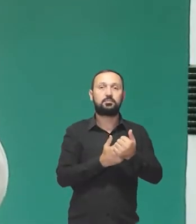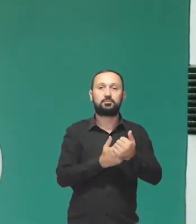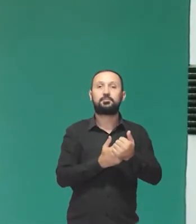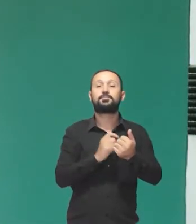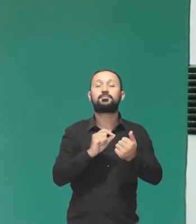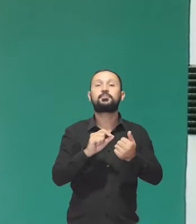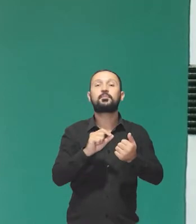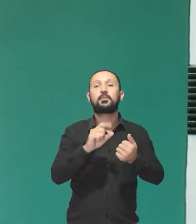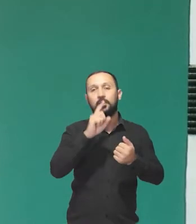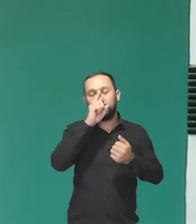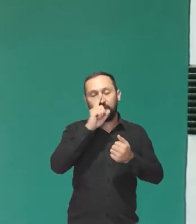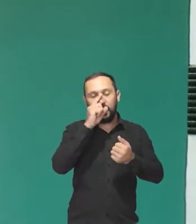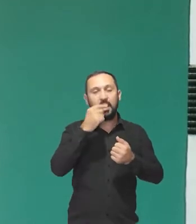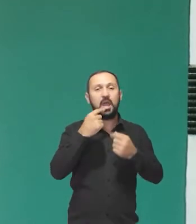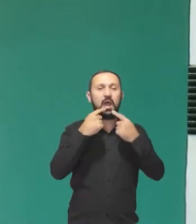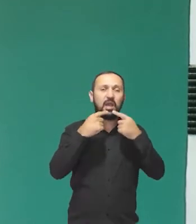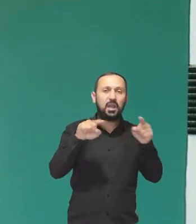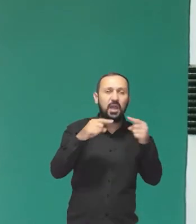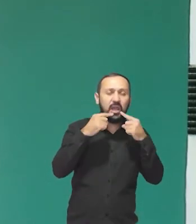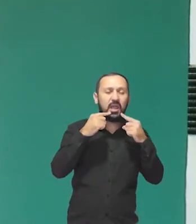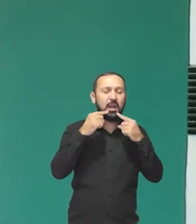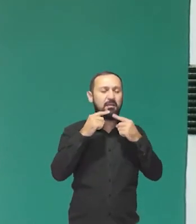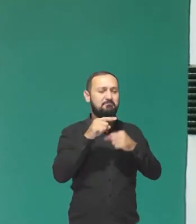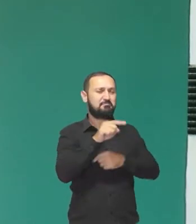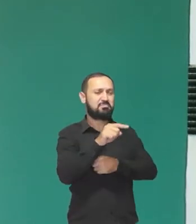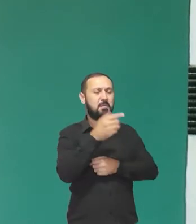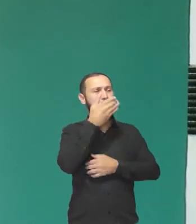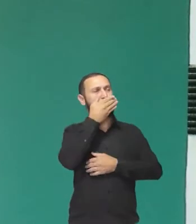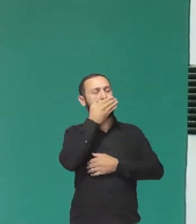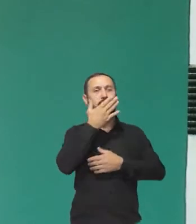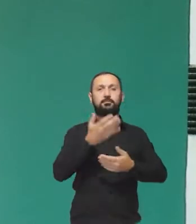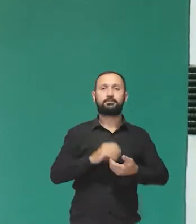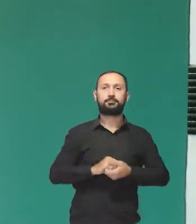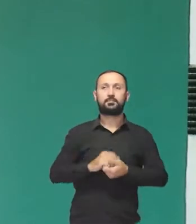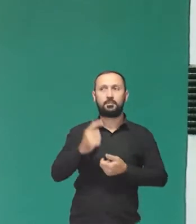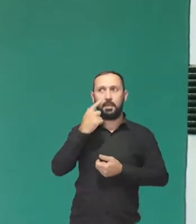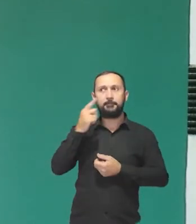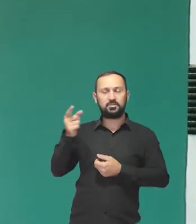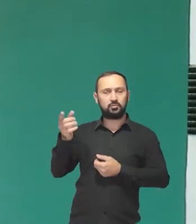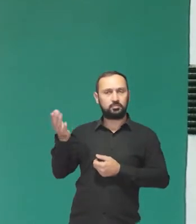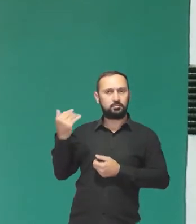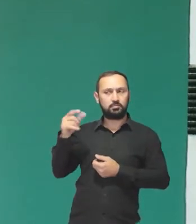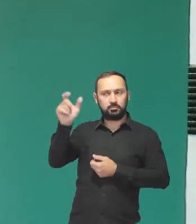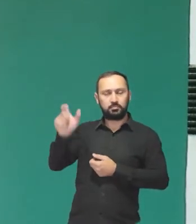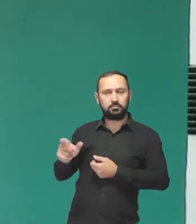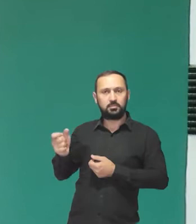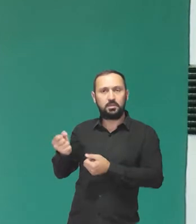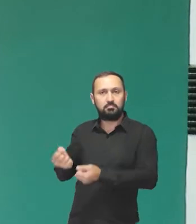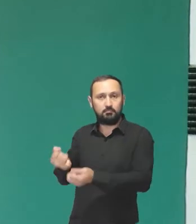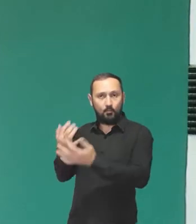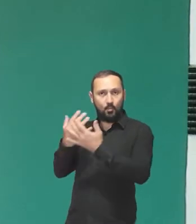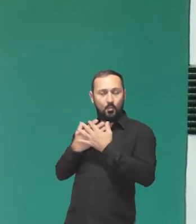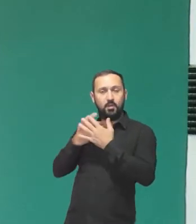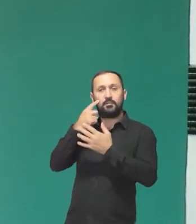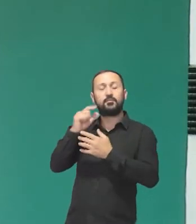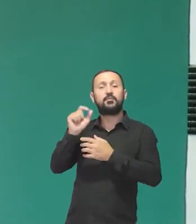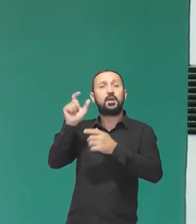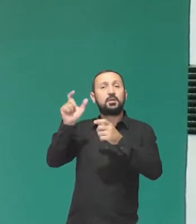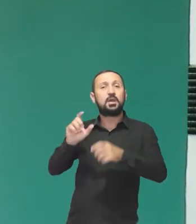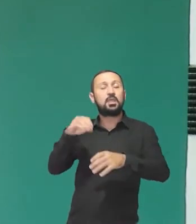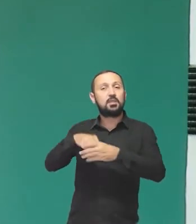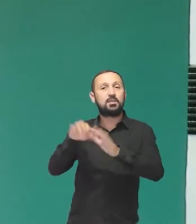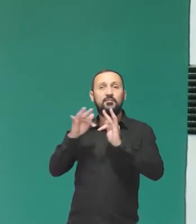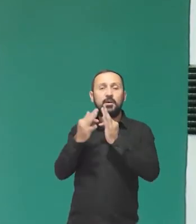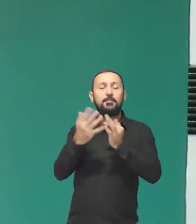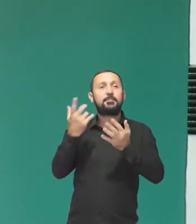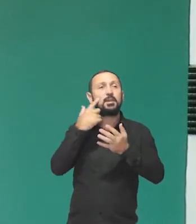O fator de risco é a crítica. Eu recentemente ouvi de uma pessoa que, infelizmente, no ambiente familiar, que você vai encontrar os maiores críticos dos